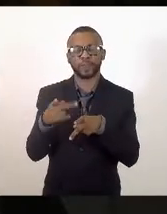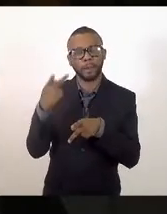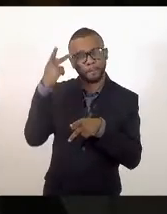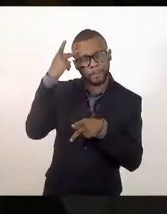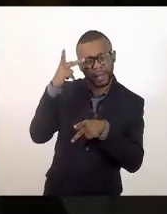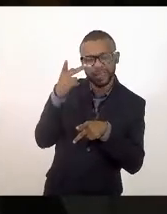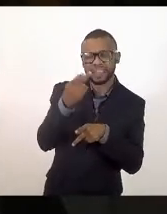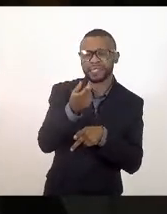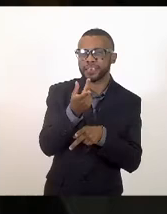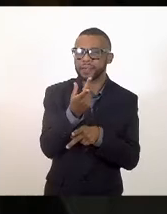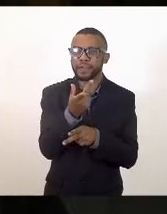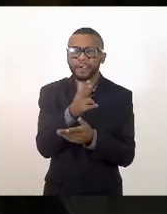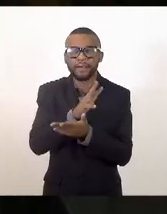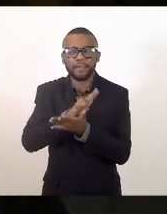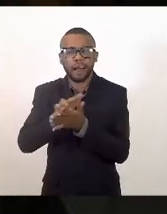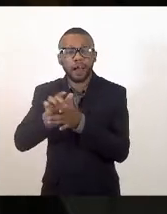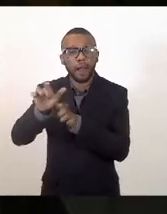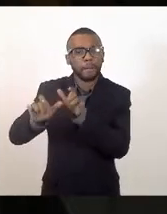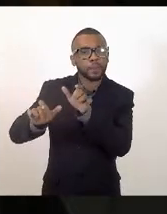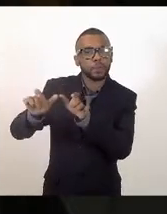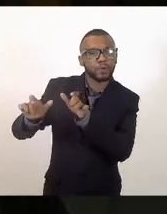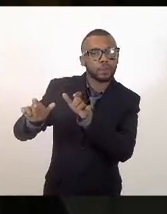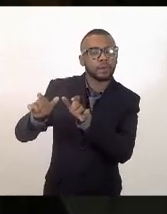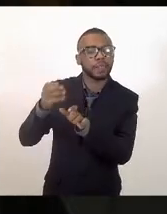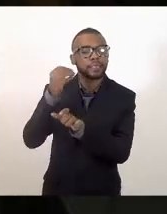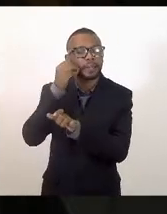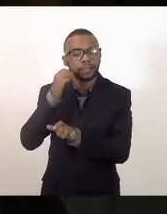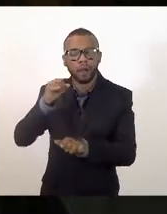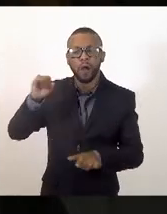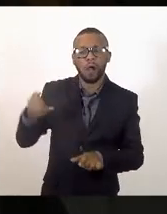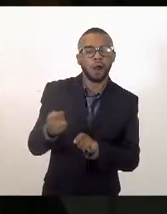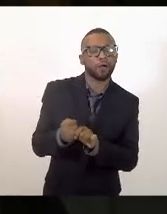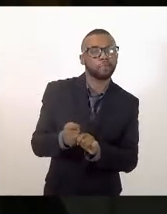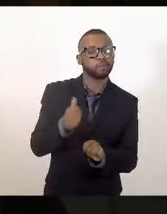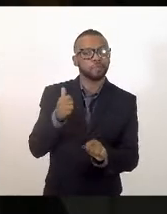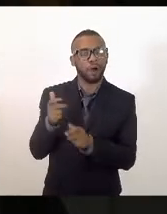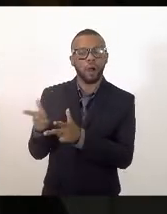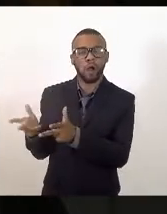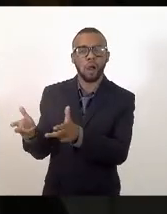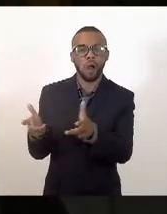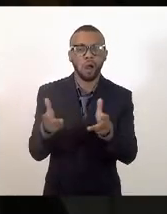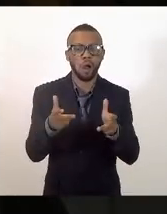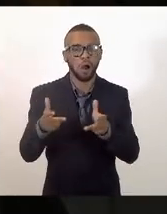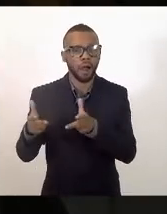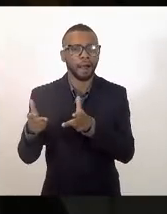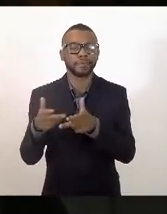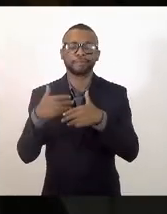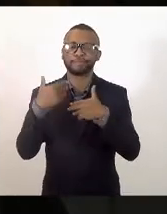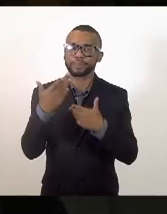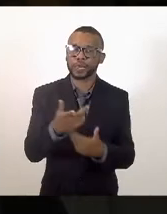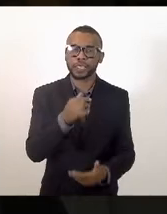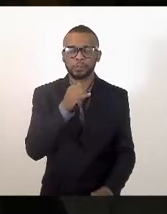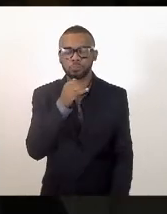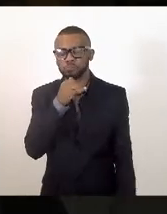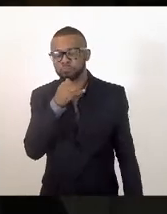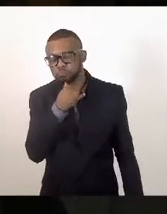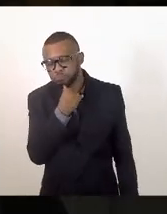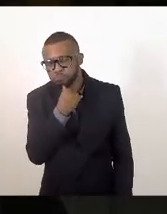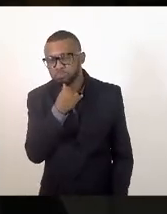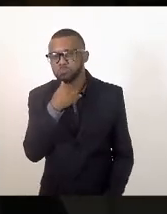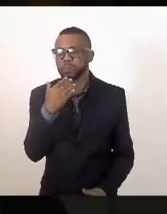poucos se locupletem, aí a tristeza pelas